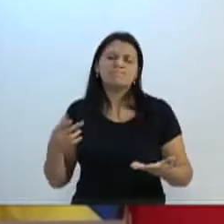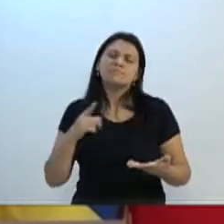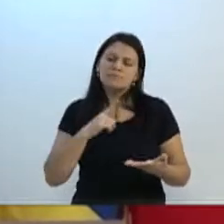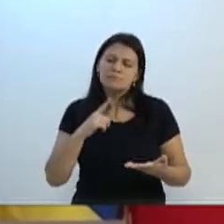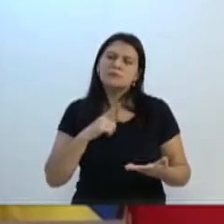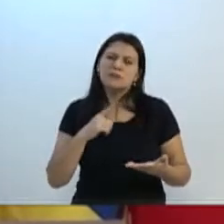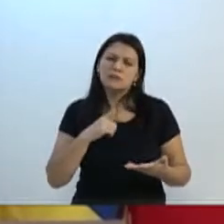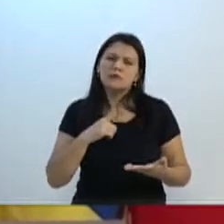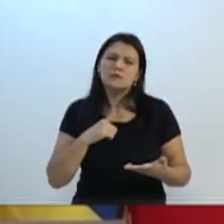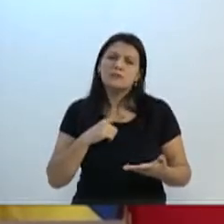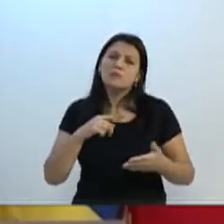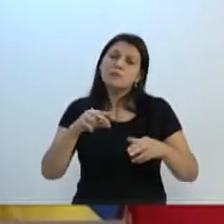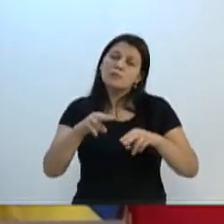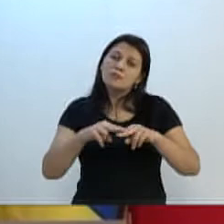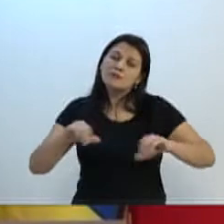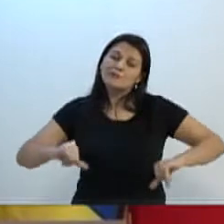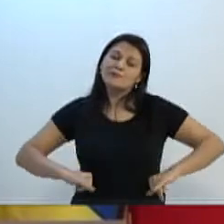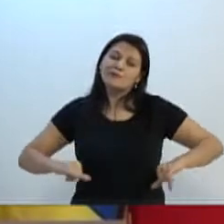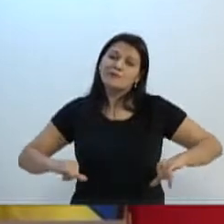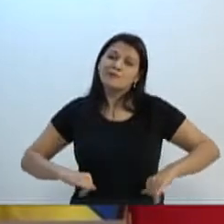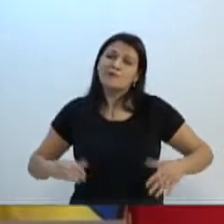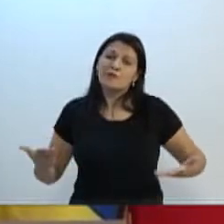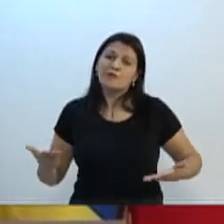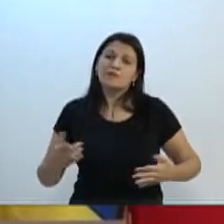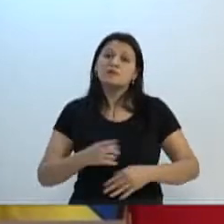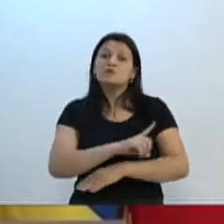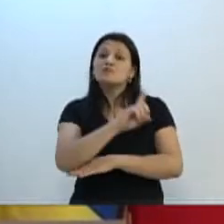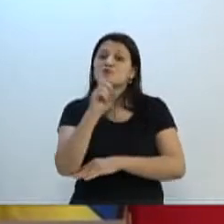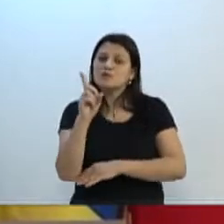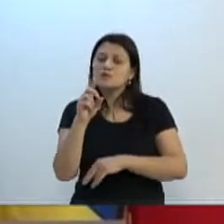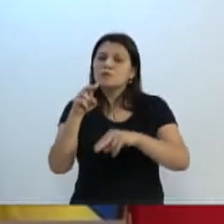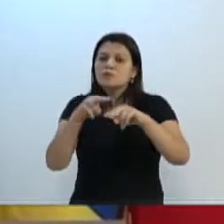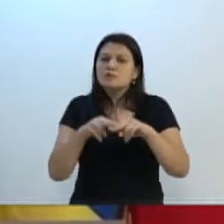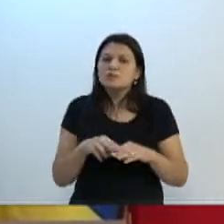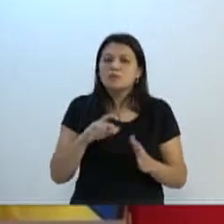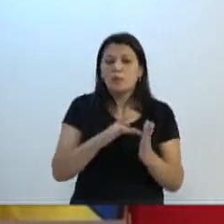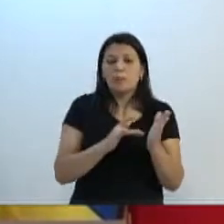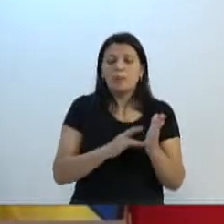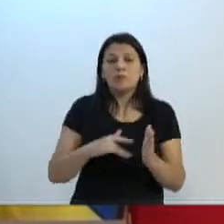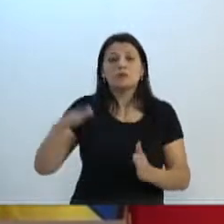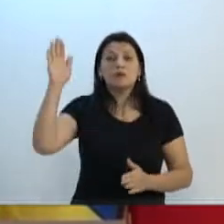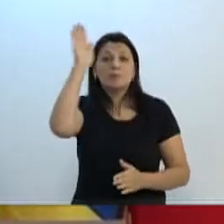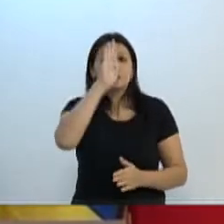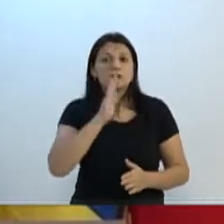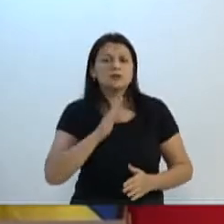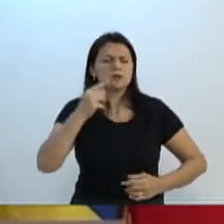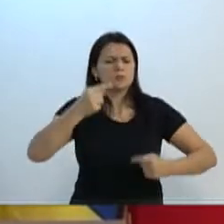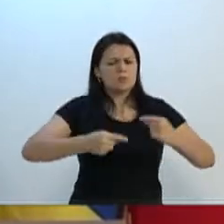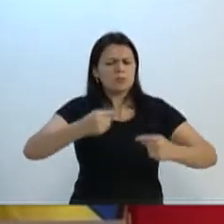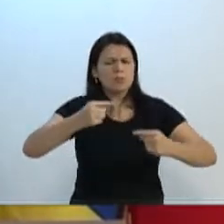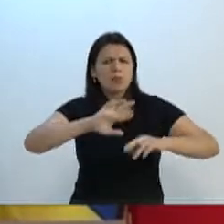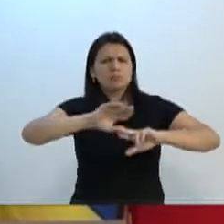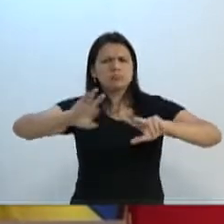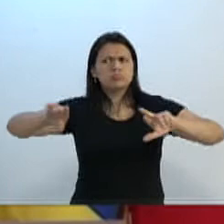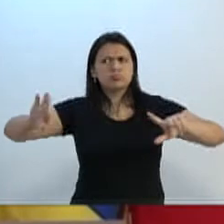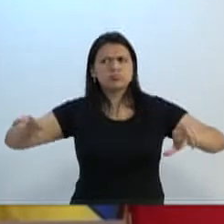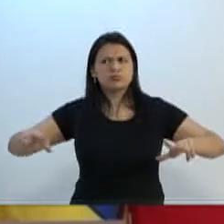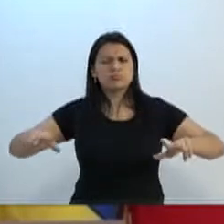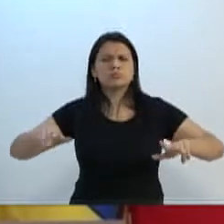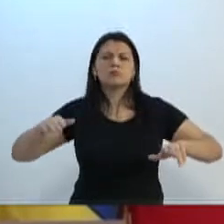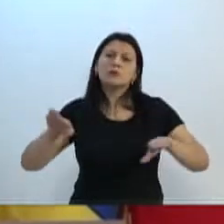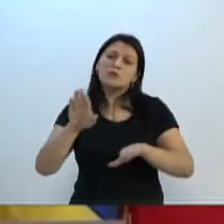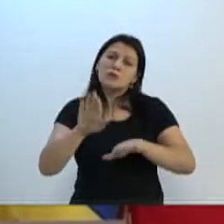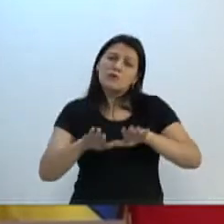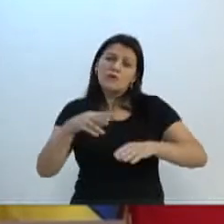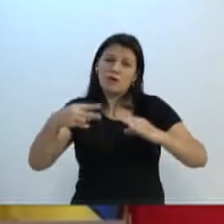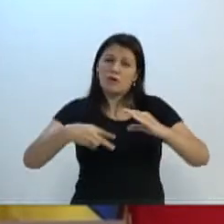Manto, acabam sendo prejudicados na manutenção da questão da data. Então essa é uma pauta, inclusive, nacionalizada, que tem sido discutida em vários lugares, e talvez até essa Câmara